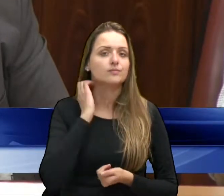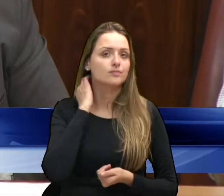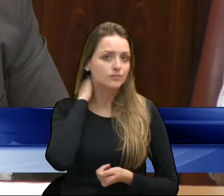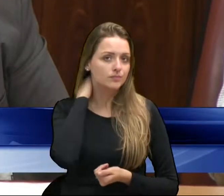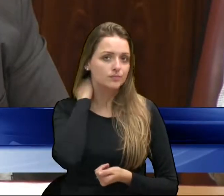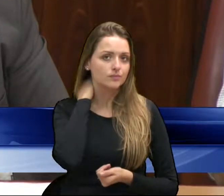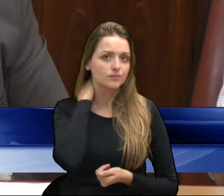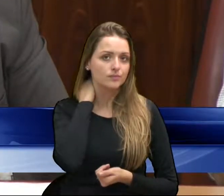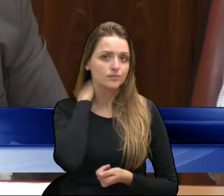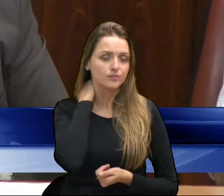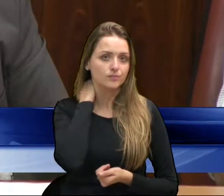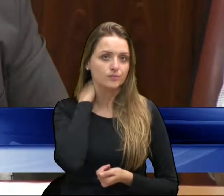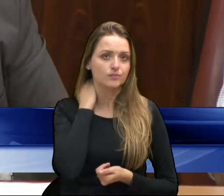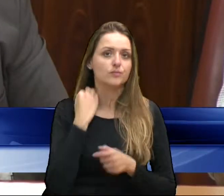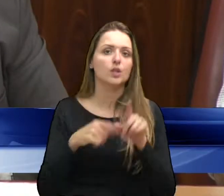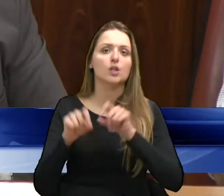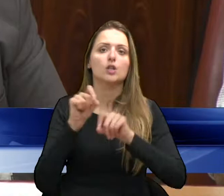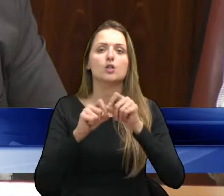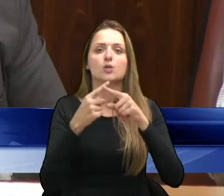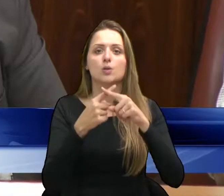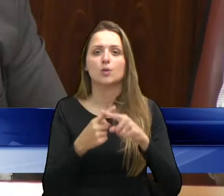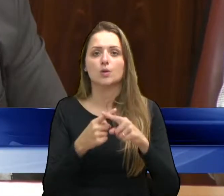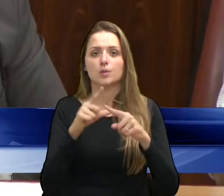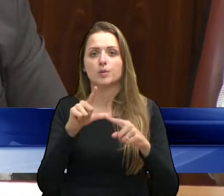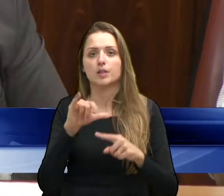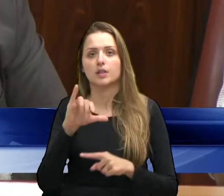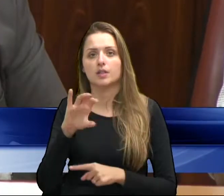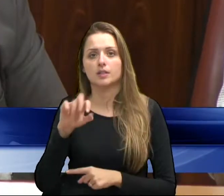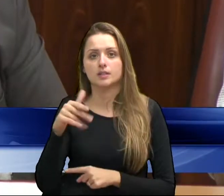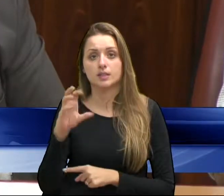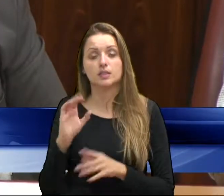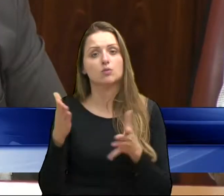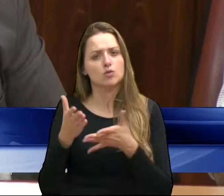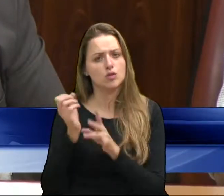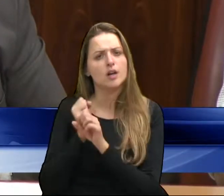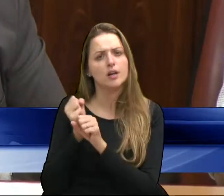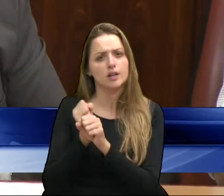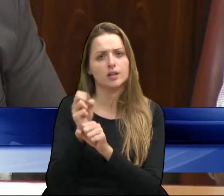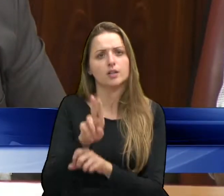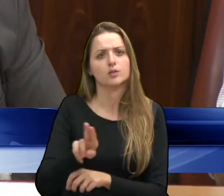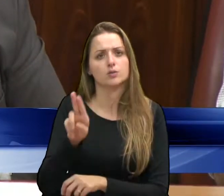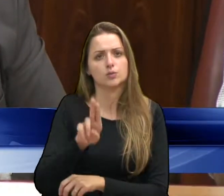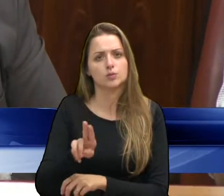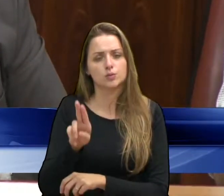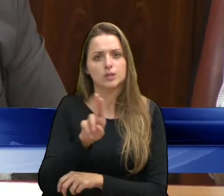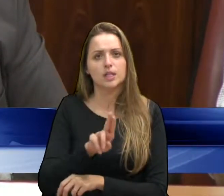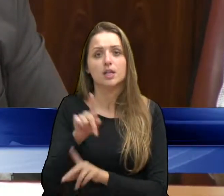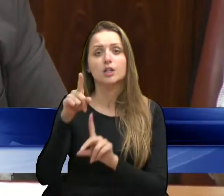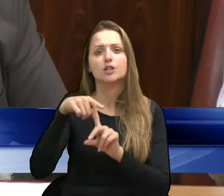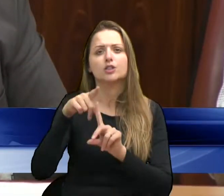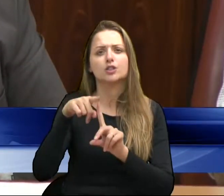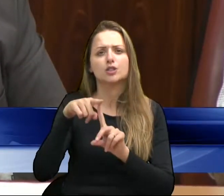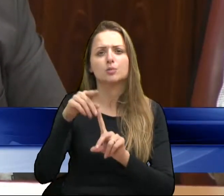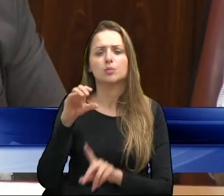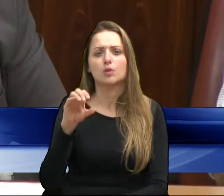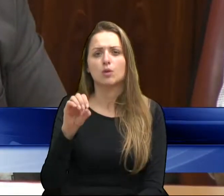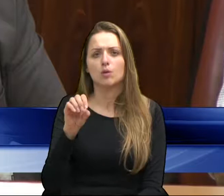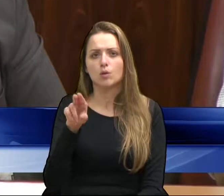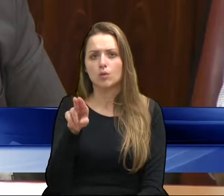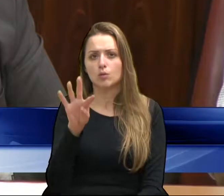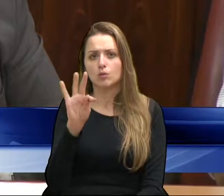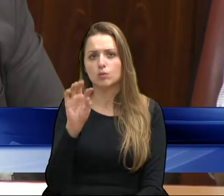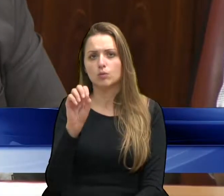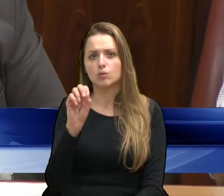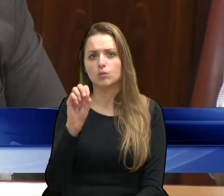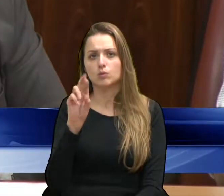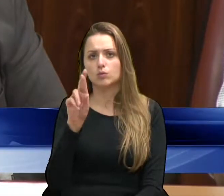da licitação, que tem sido utilizada já de longa data na modalidade outorga. A outorga nada mais é